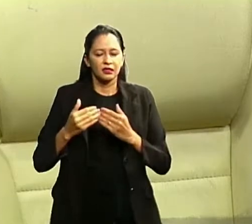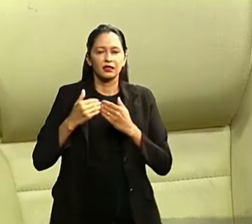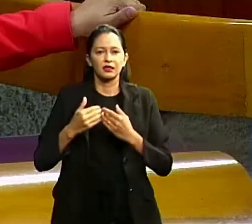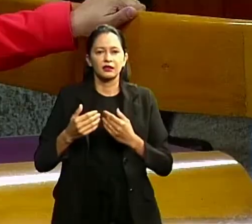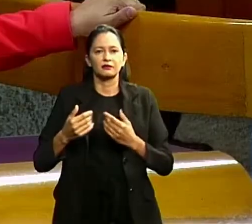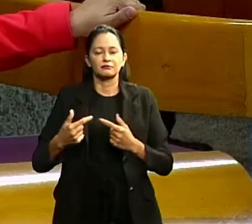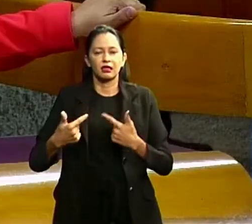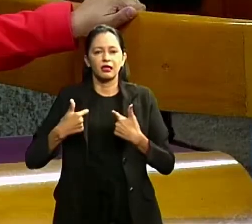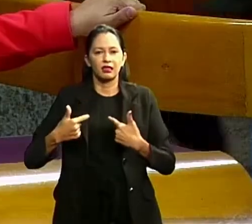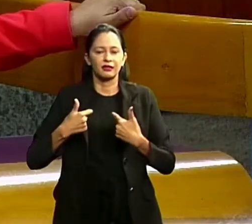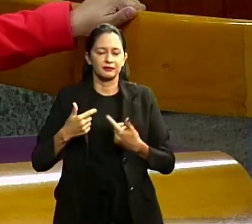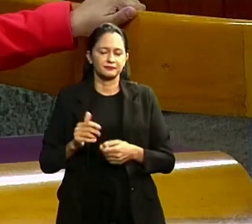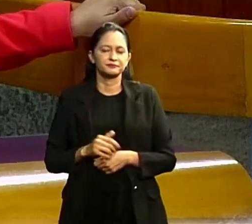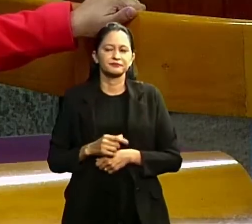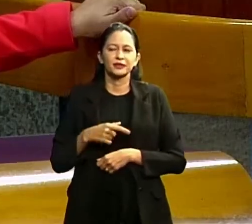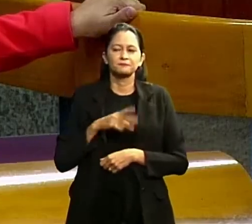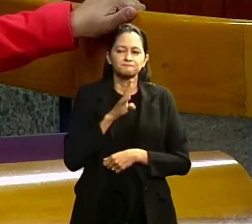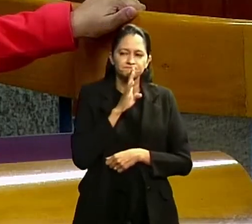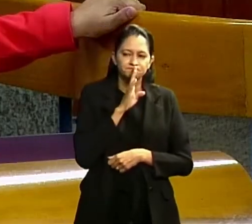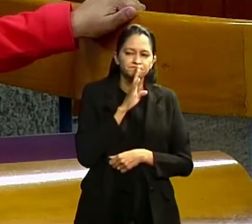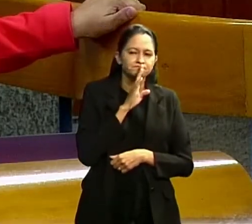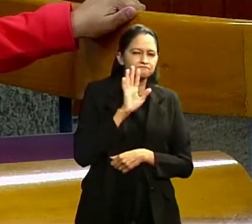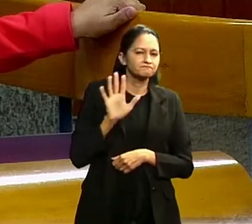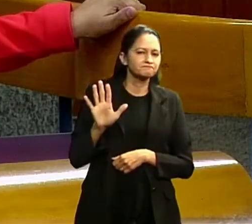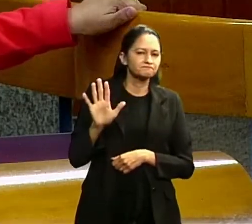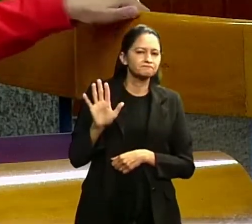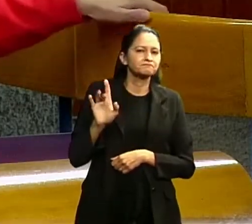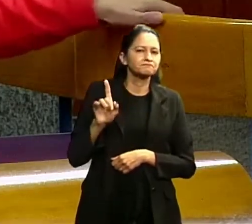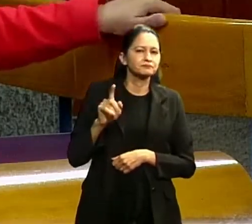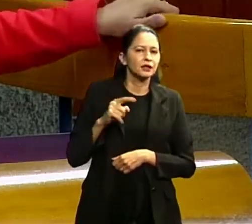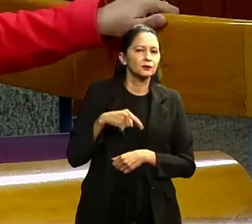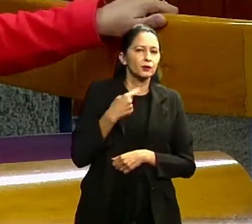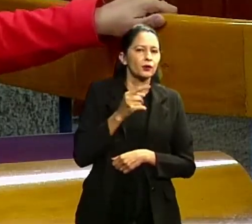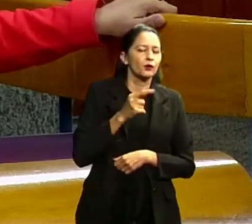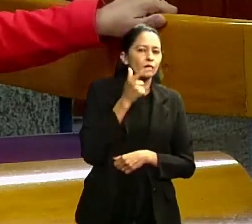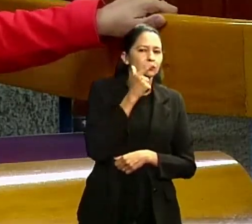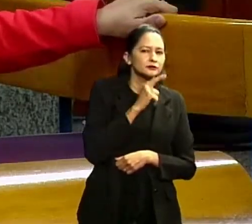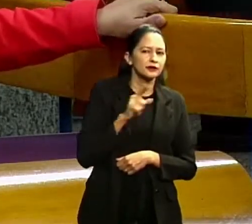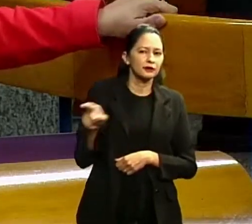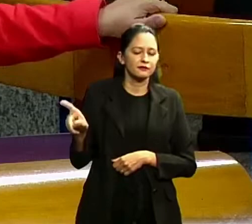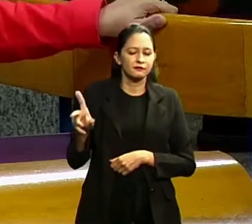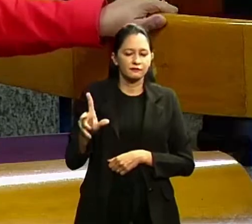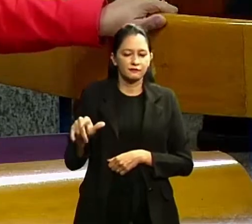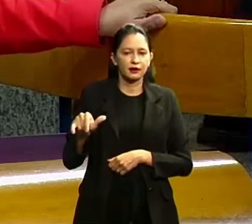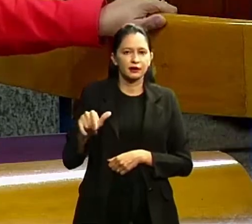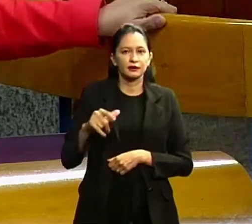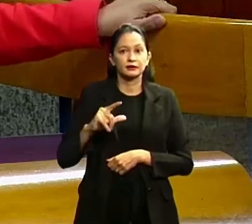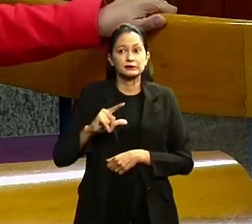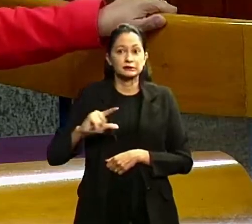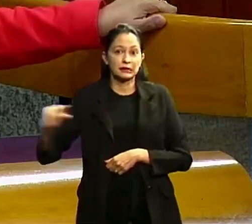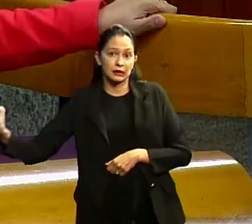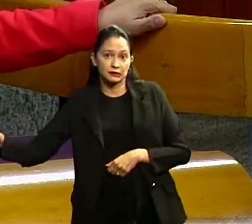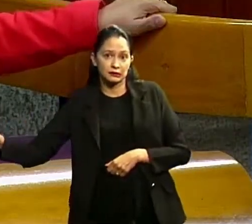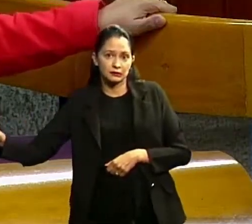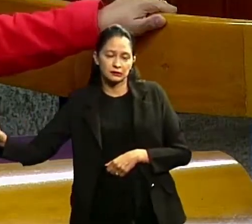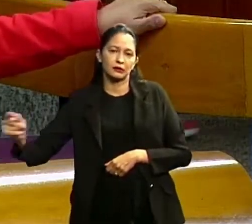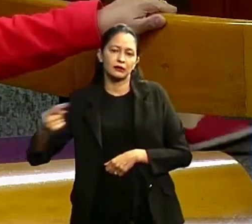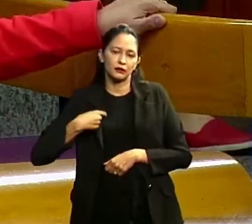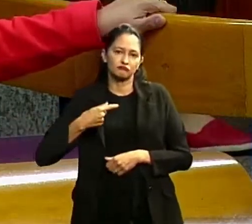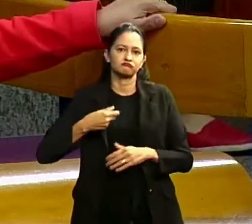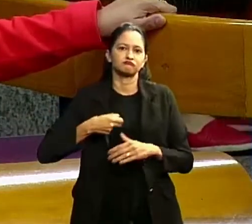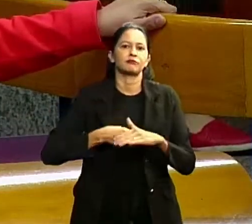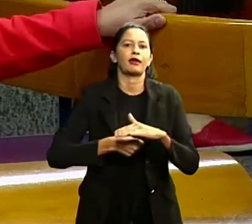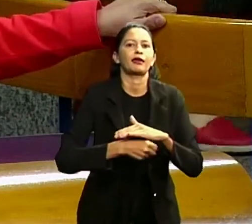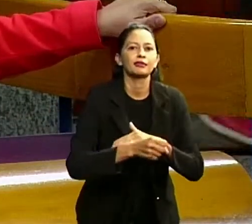lutei sozinha e pensei comigo, eu vou conseguir. Um dia ele vai descer aquela rampa e eu vou subir. Quando foi no